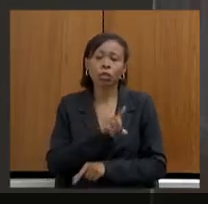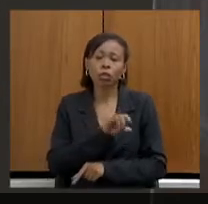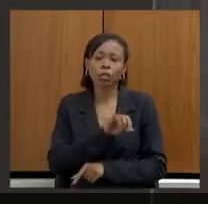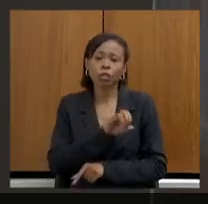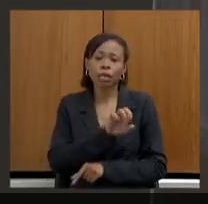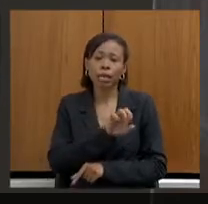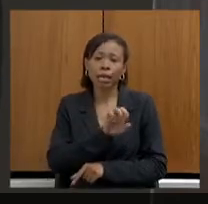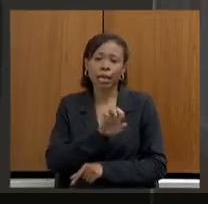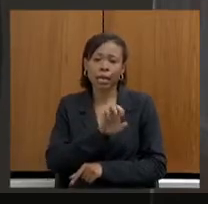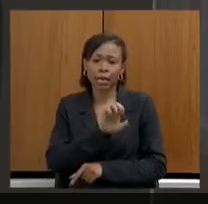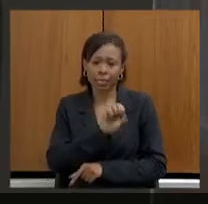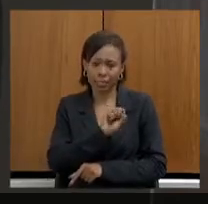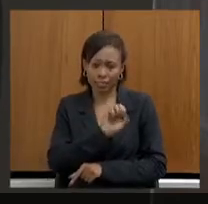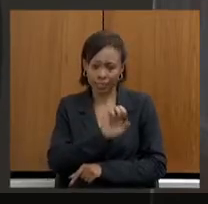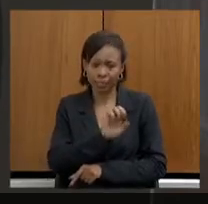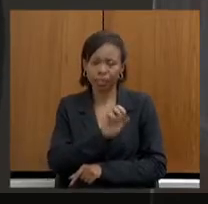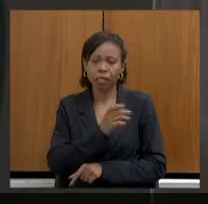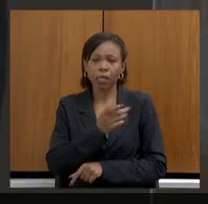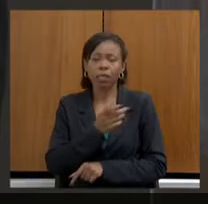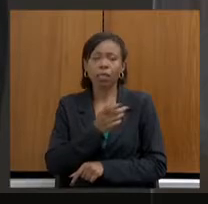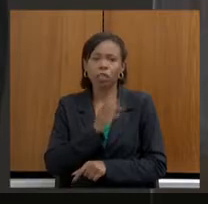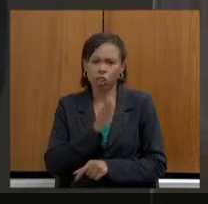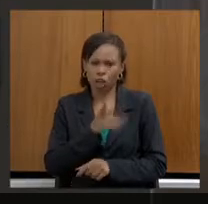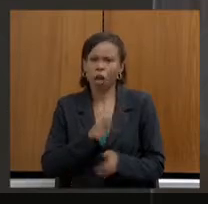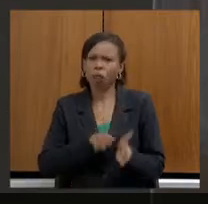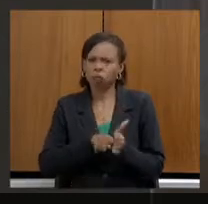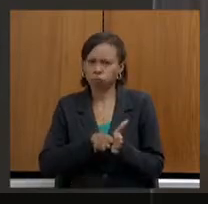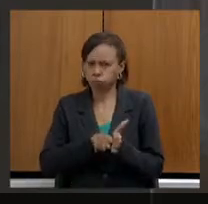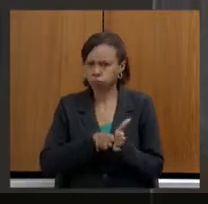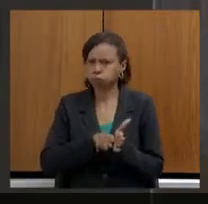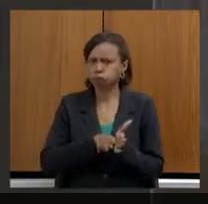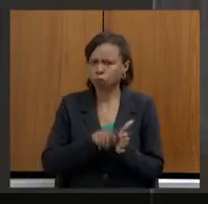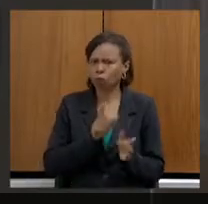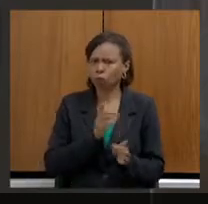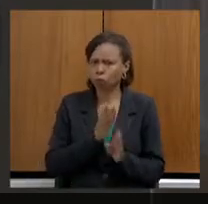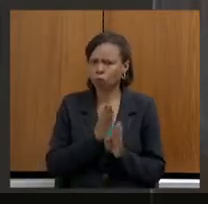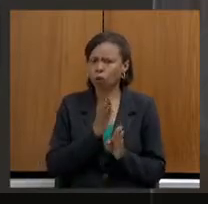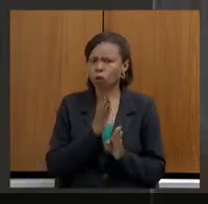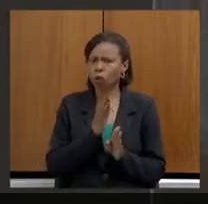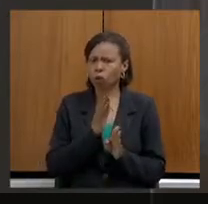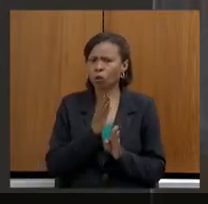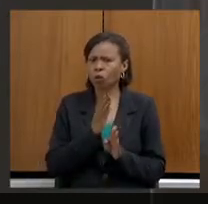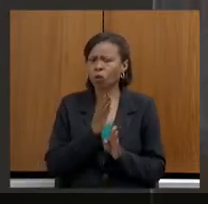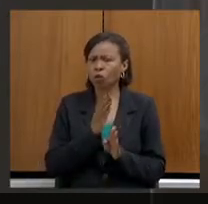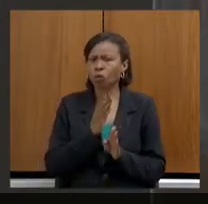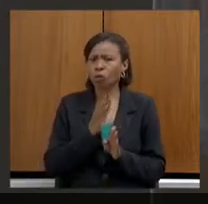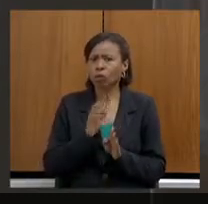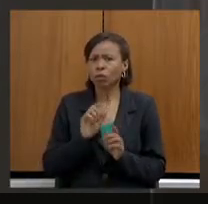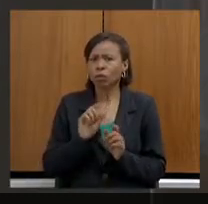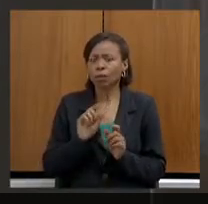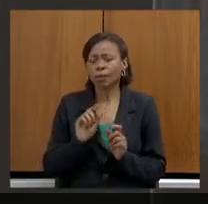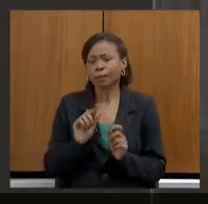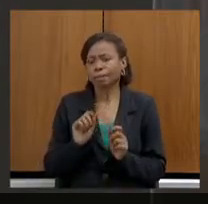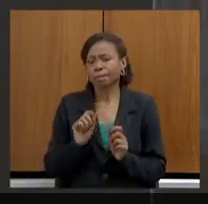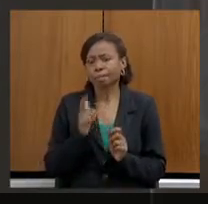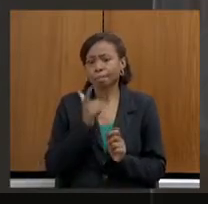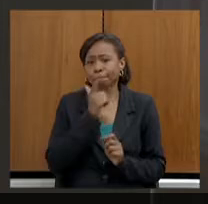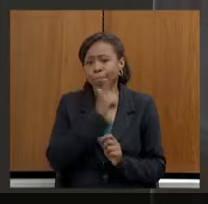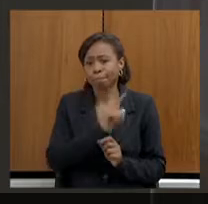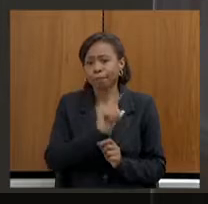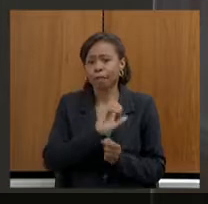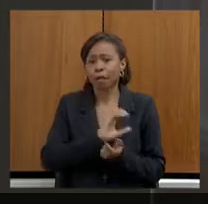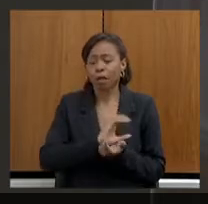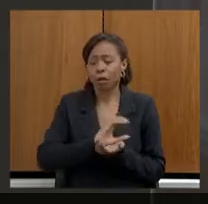sind-ute sobre a sua resistência e dessa forma conseguir